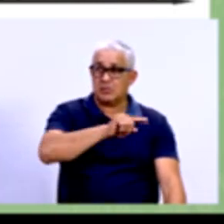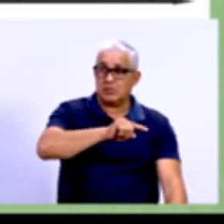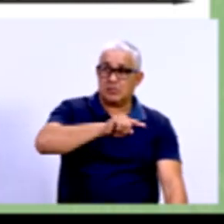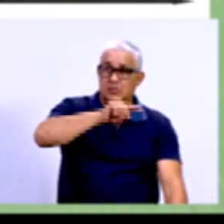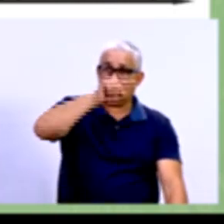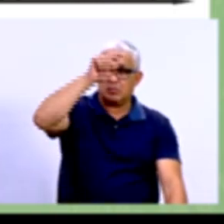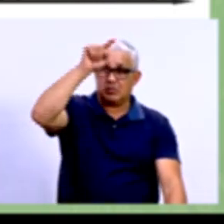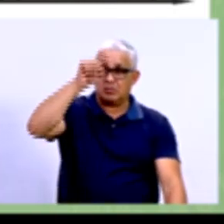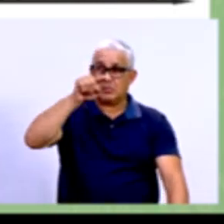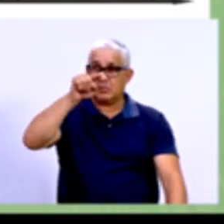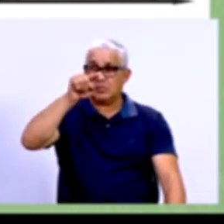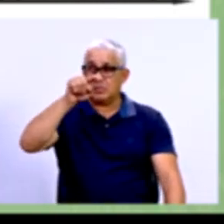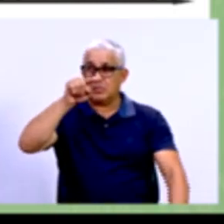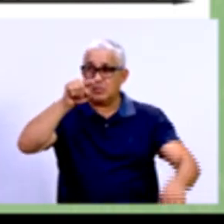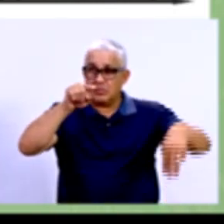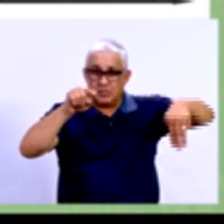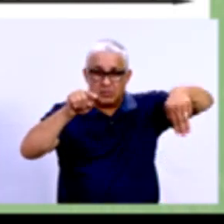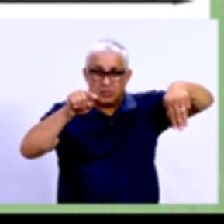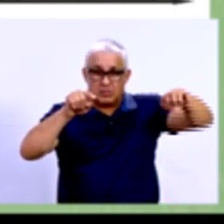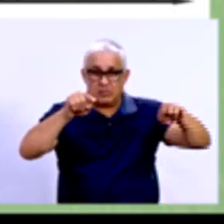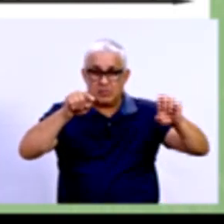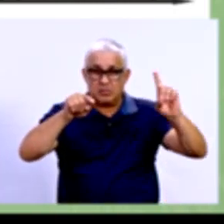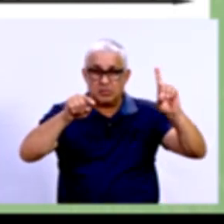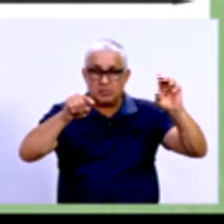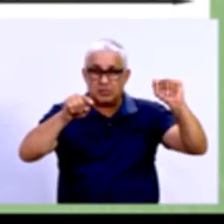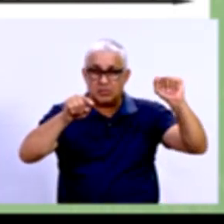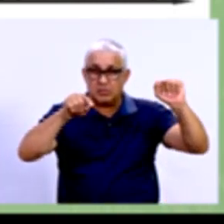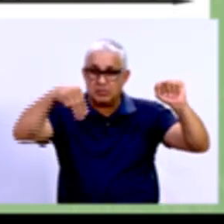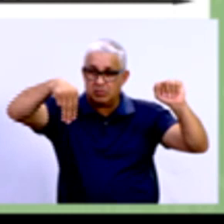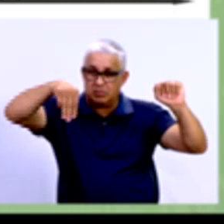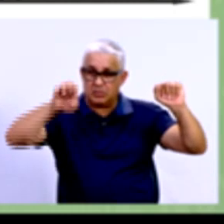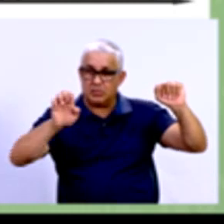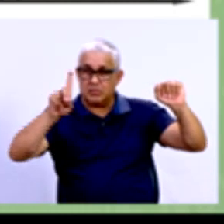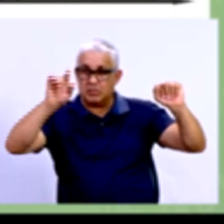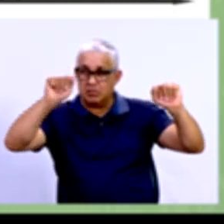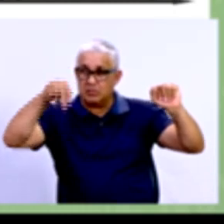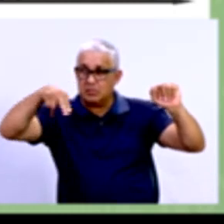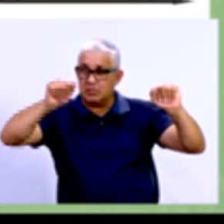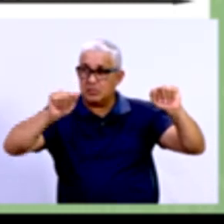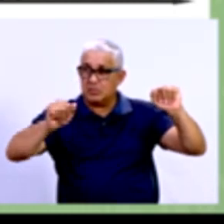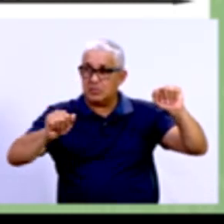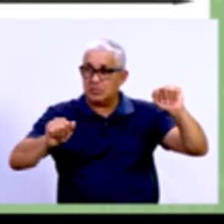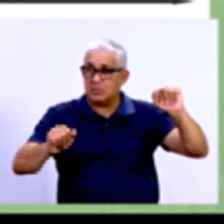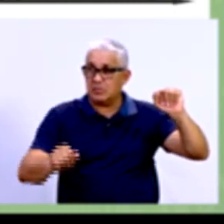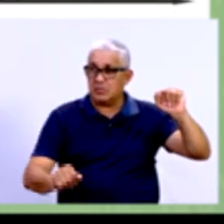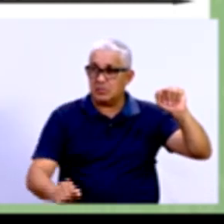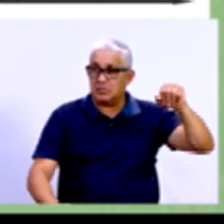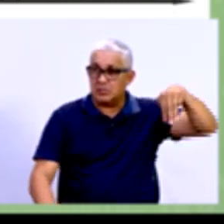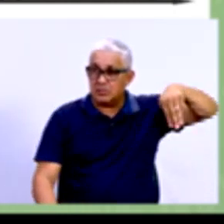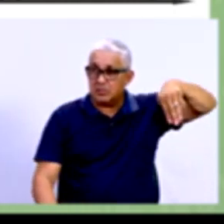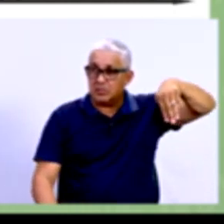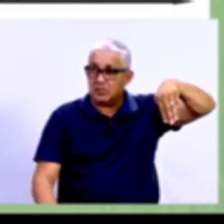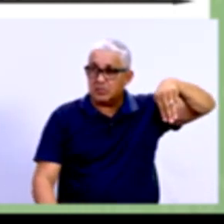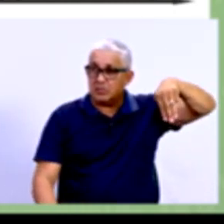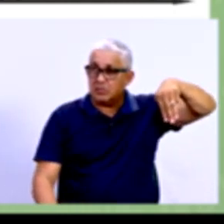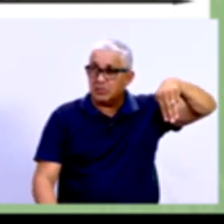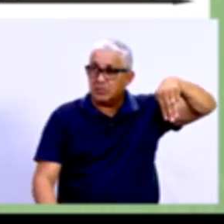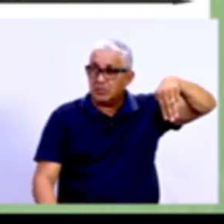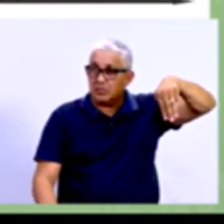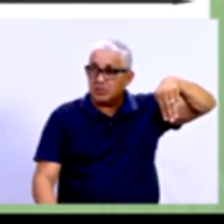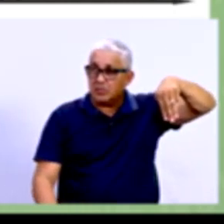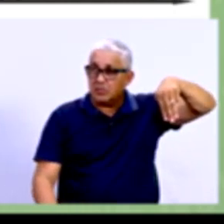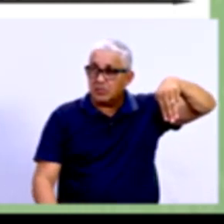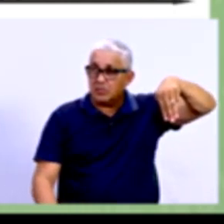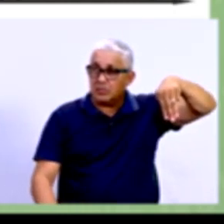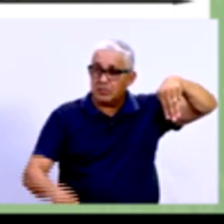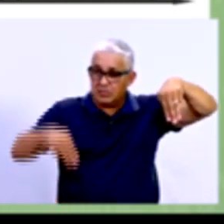o conjunto é considerado assimétrico à direita. E nos casos em que a mediana é maior que a média,